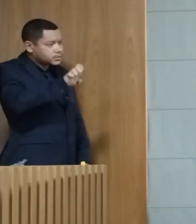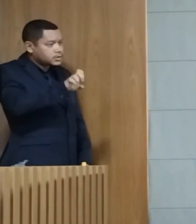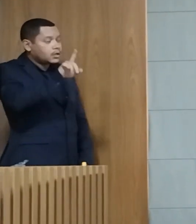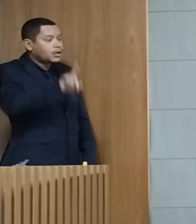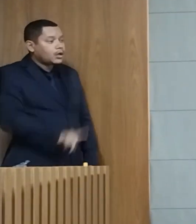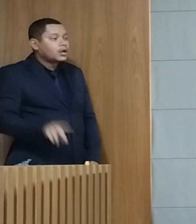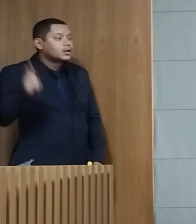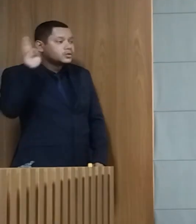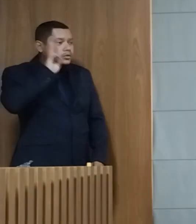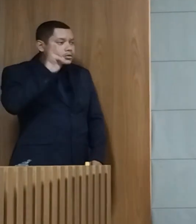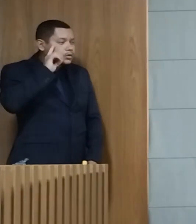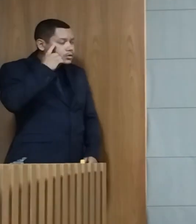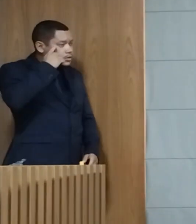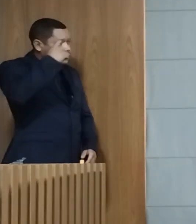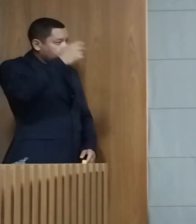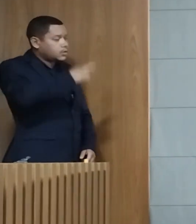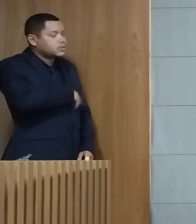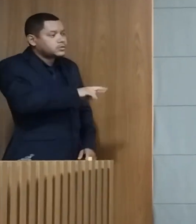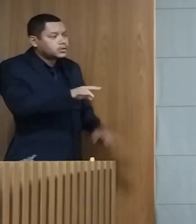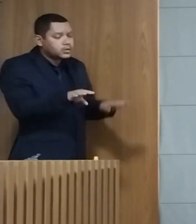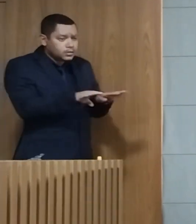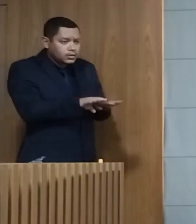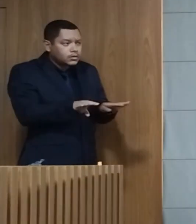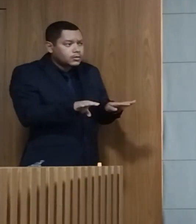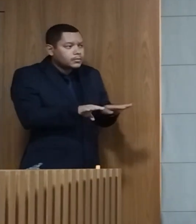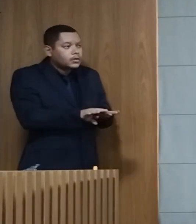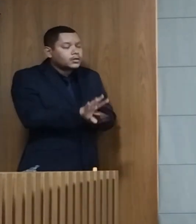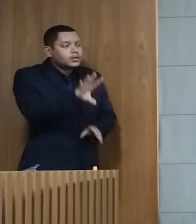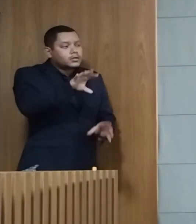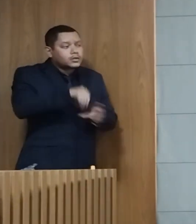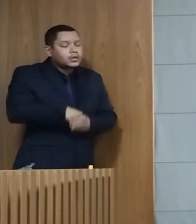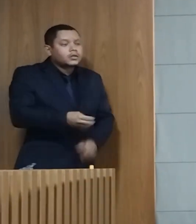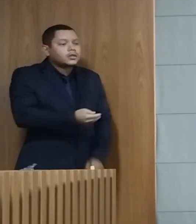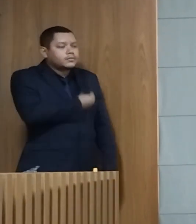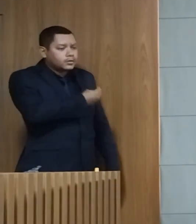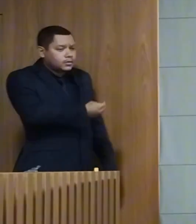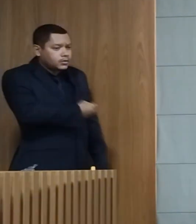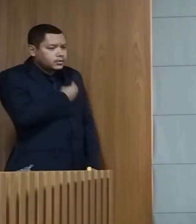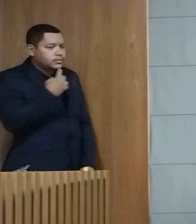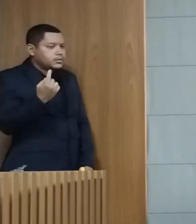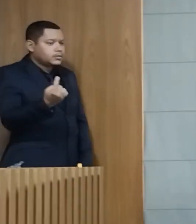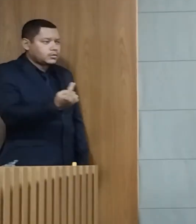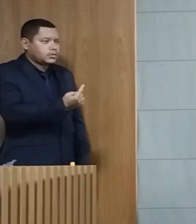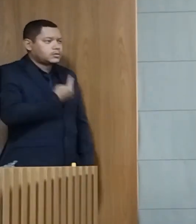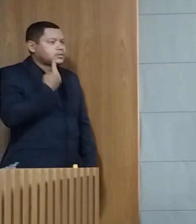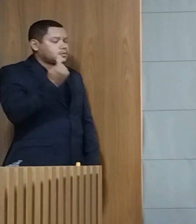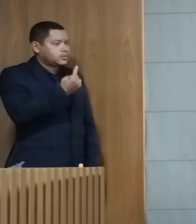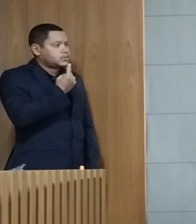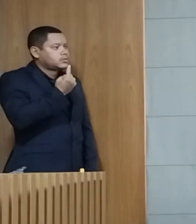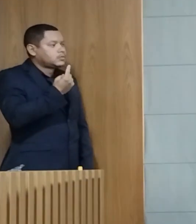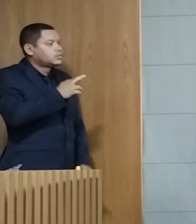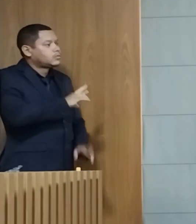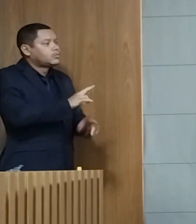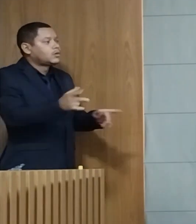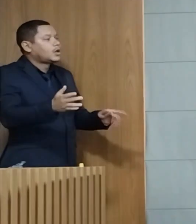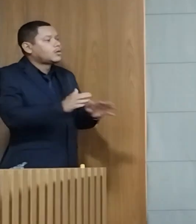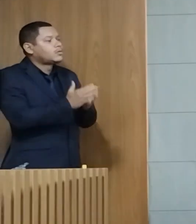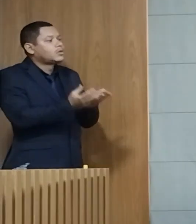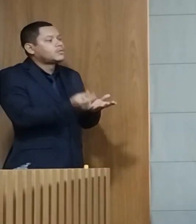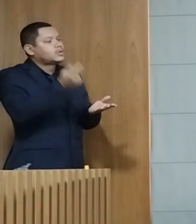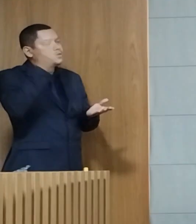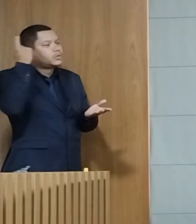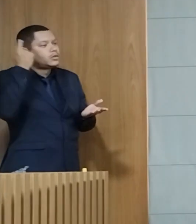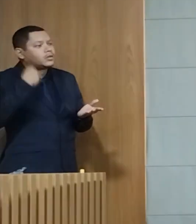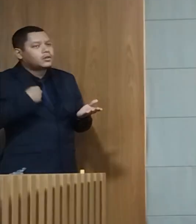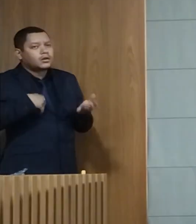ideias religiosas, mas também faz parte da nossa vida, do nosso aqui. Ela não é um livro antigo que deve ser jogado